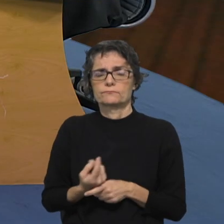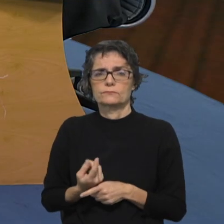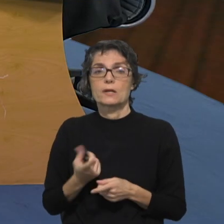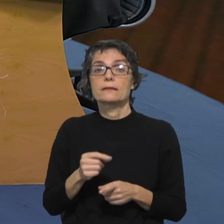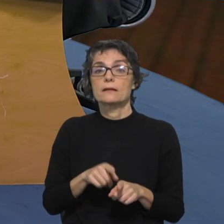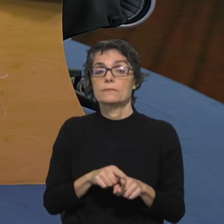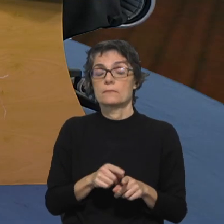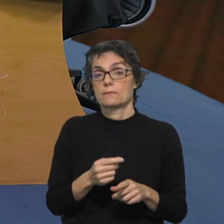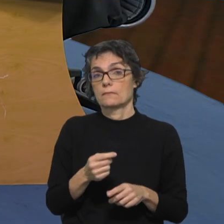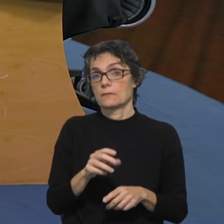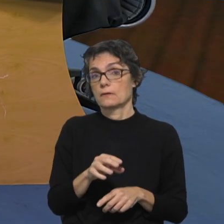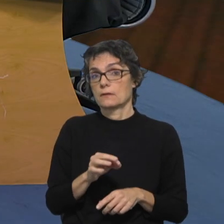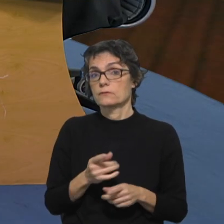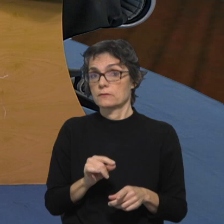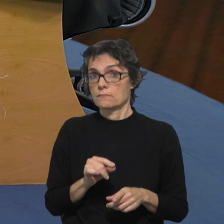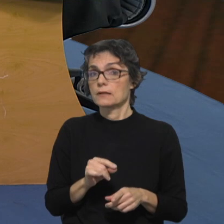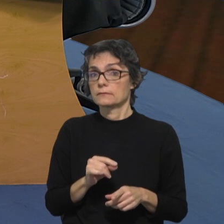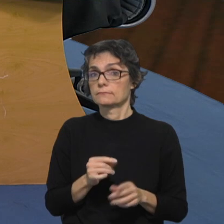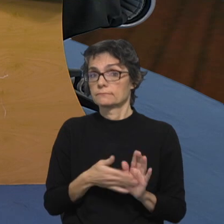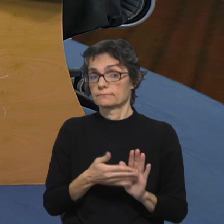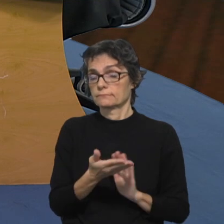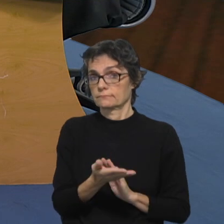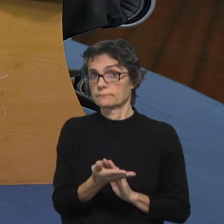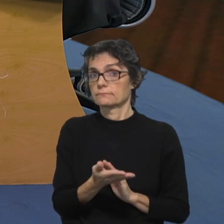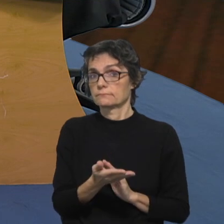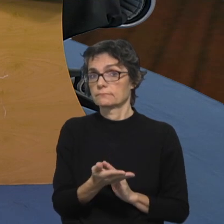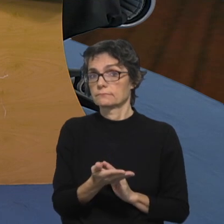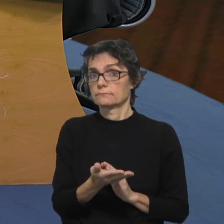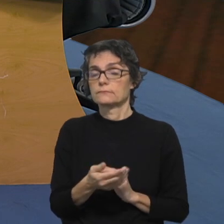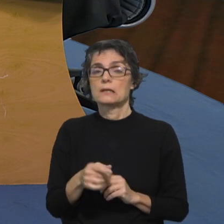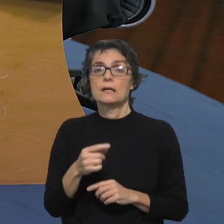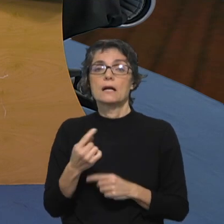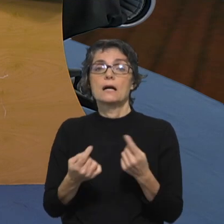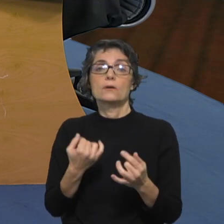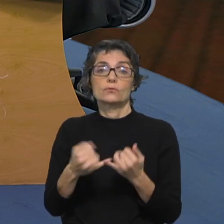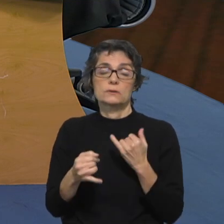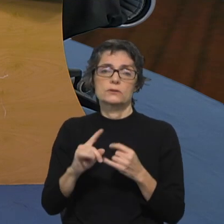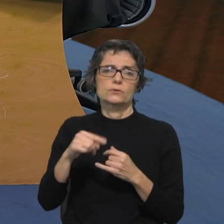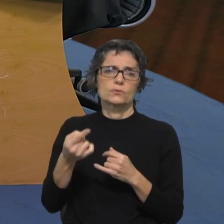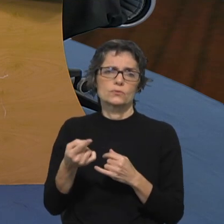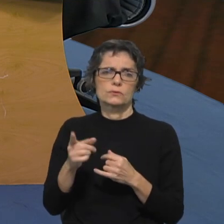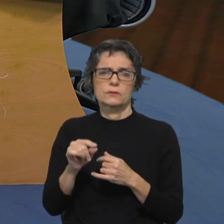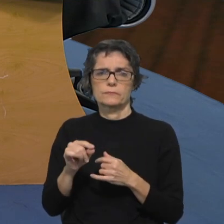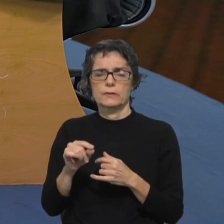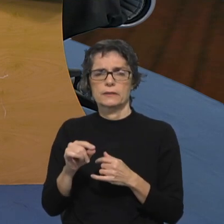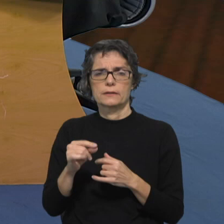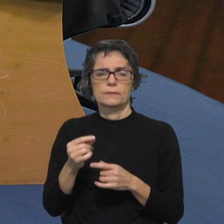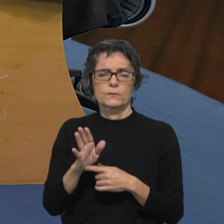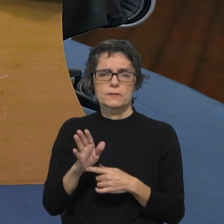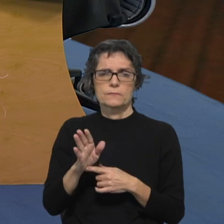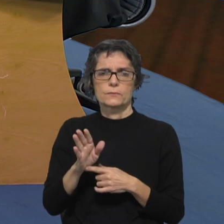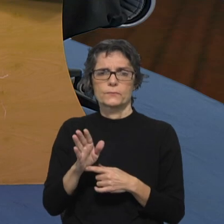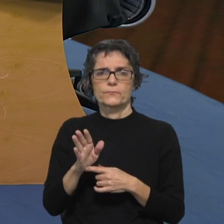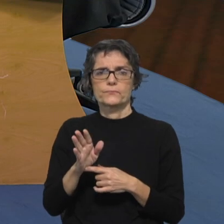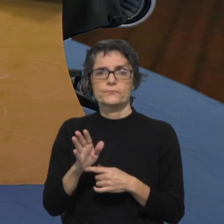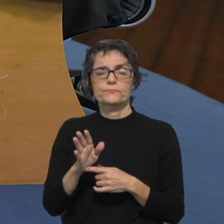político. Já isso tem sido acentuado. Estes são alguns dos riscos. Outros riscos são o de utilizar meios